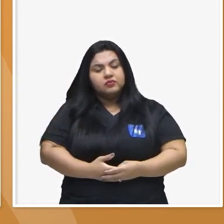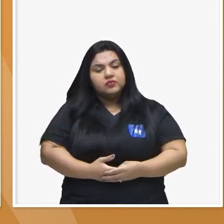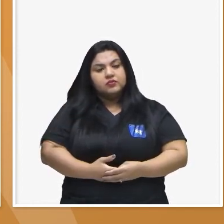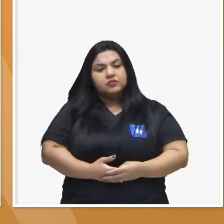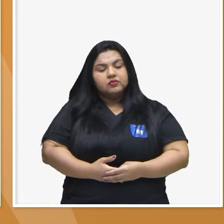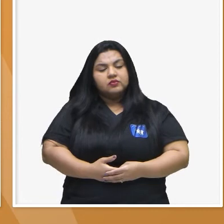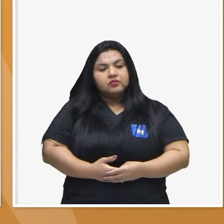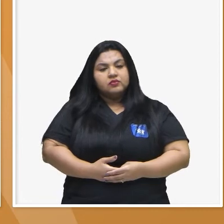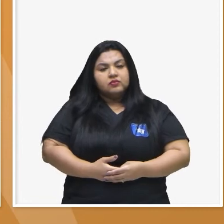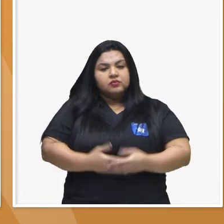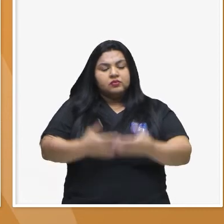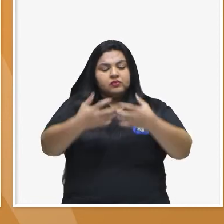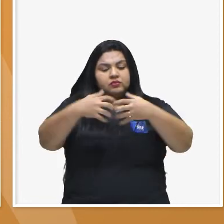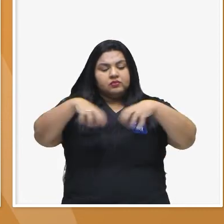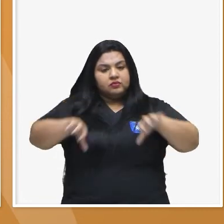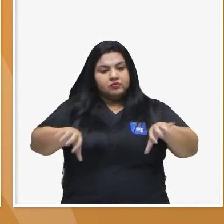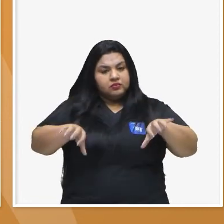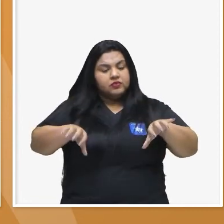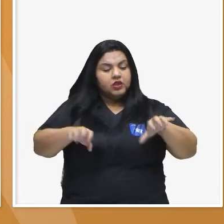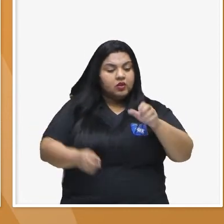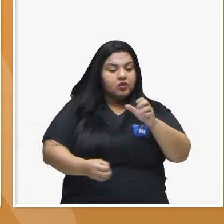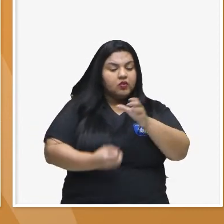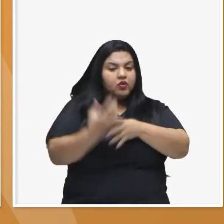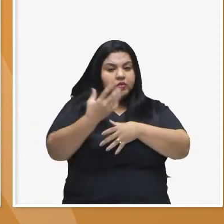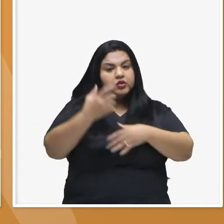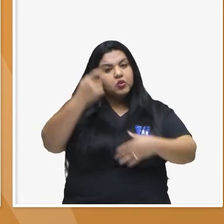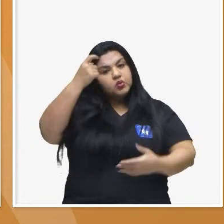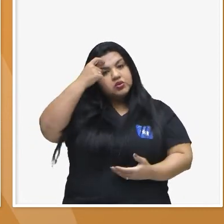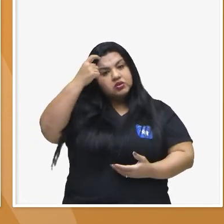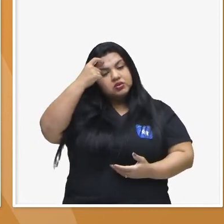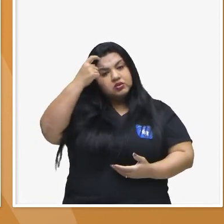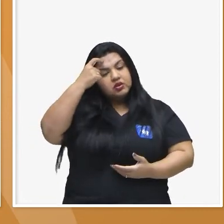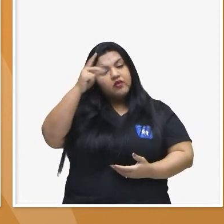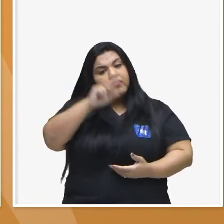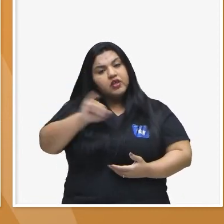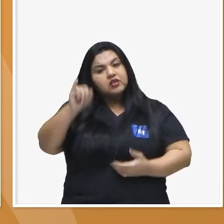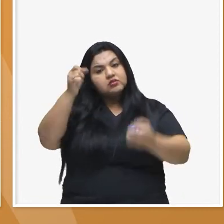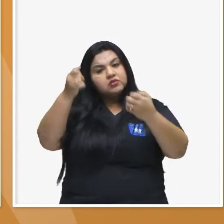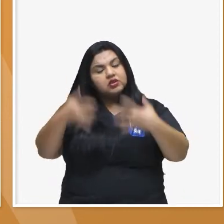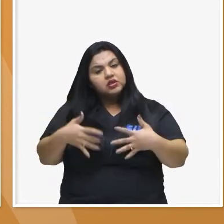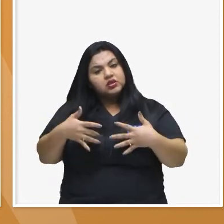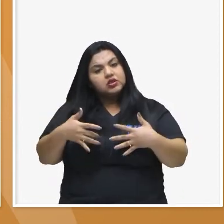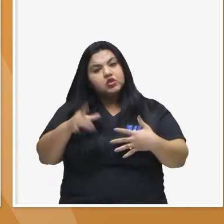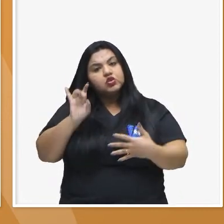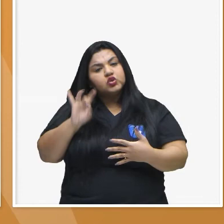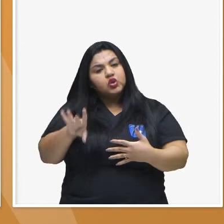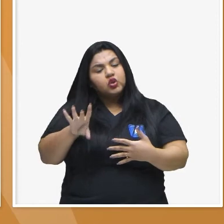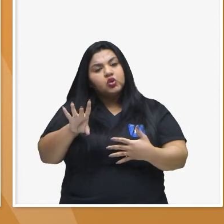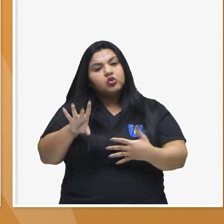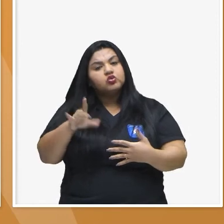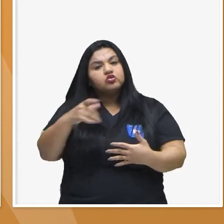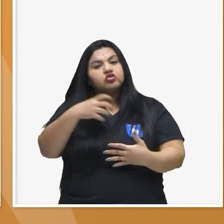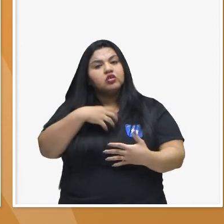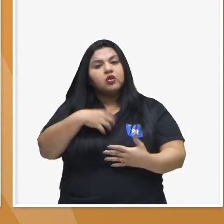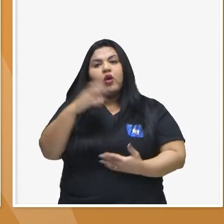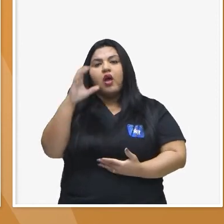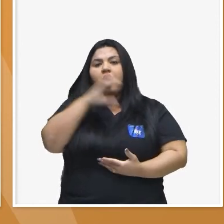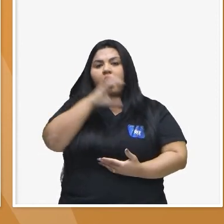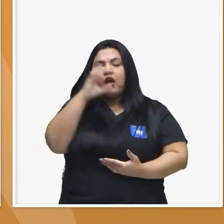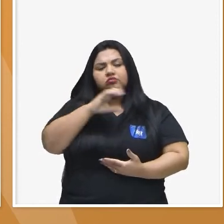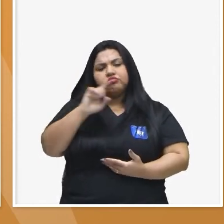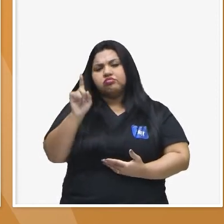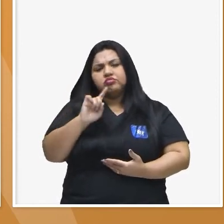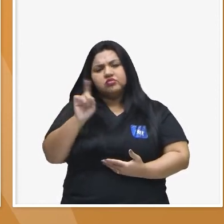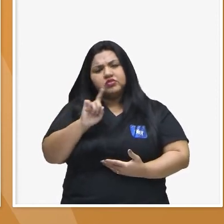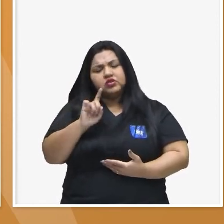dividir, né, essa formação da consciência. Ele vai dizer que ela não se dá também assim de uma maneira assim rápida, né? Ela